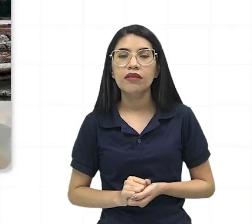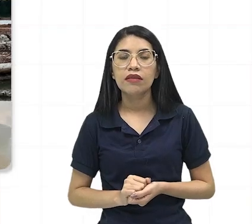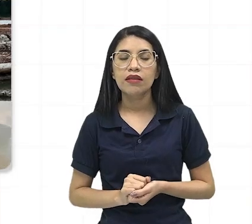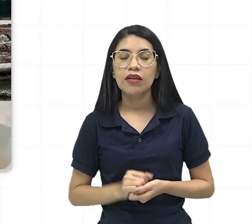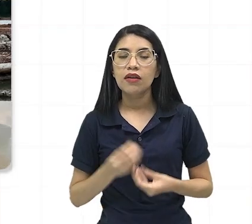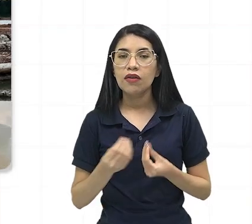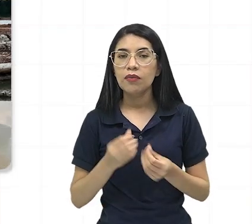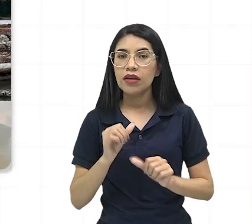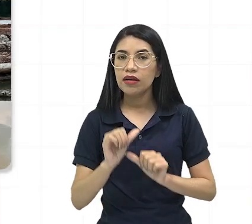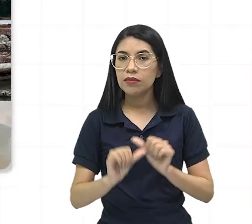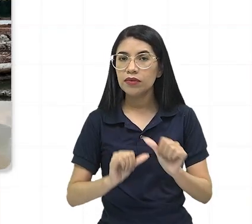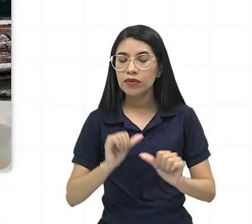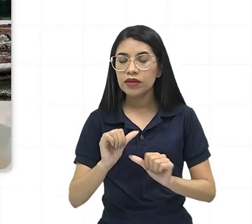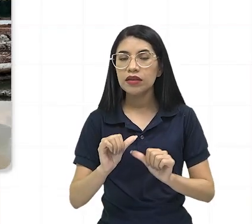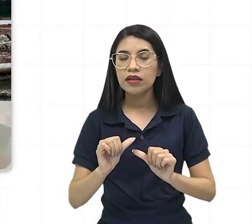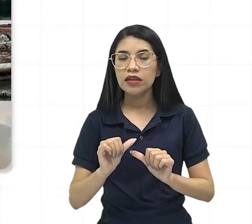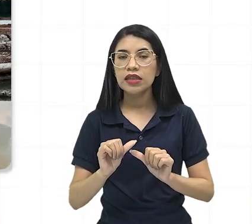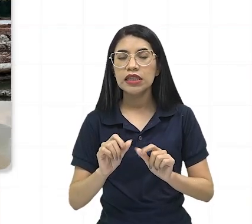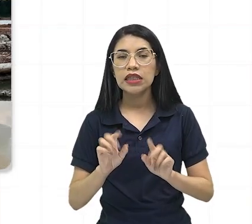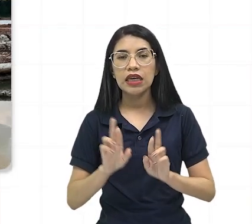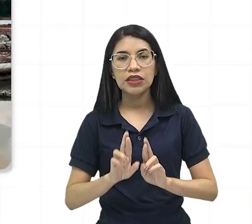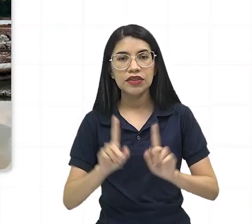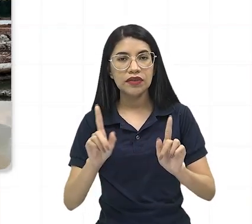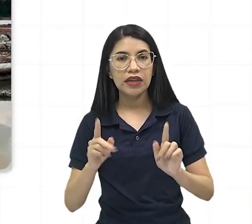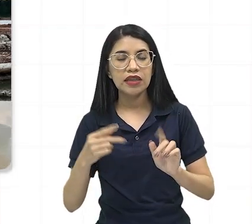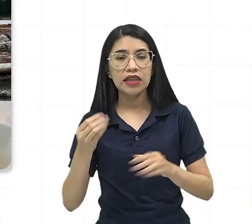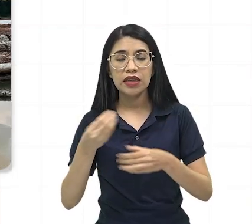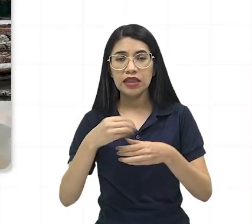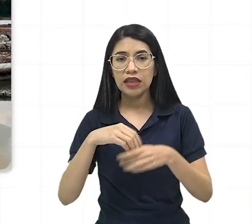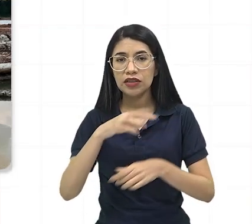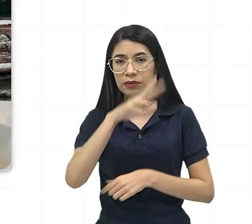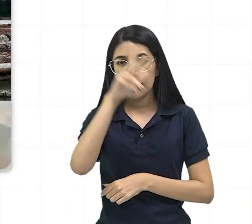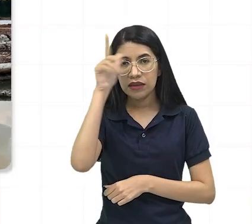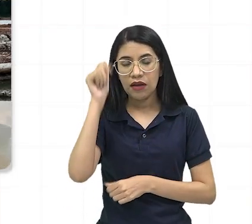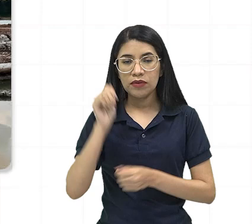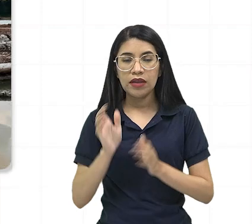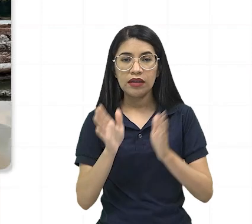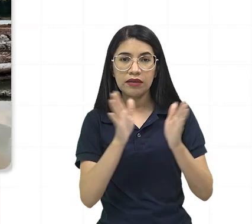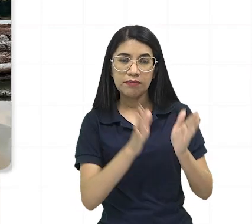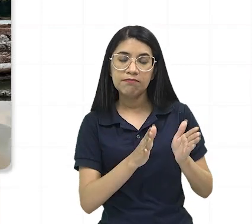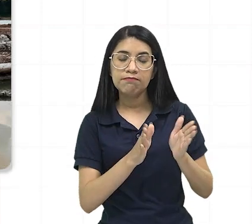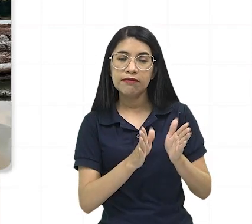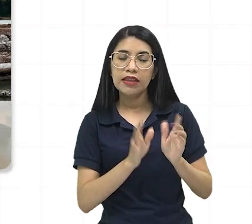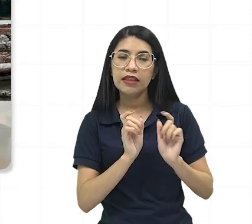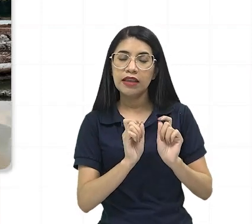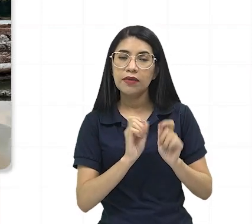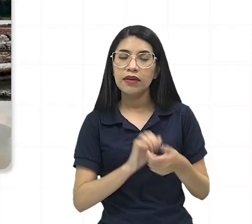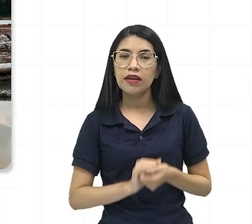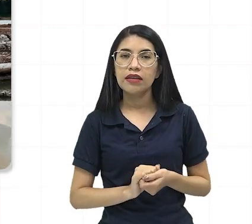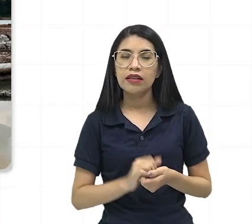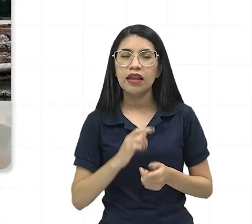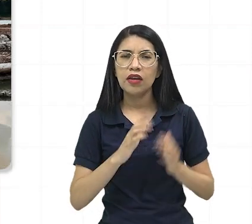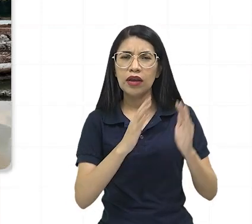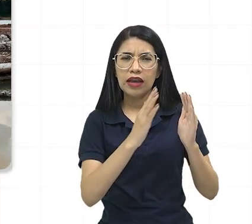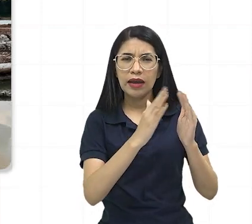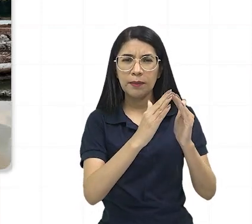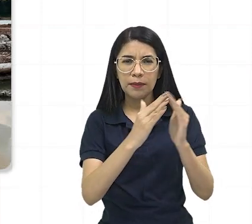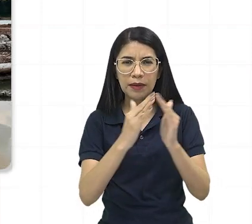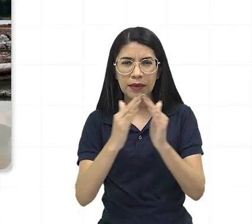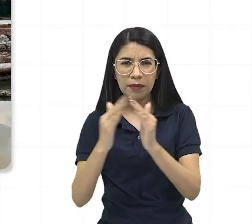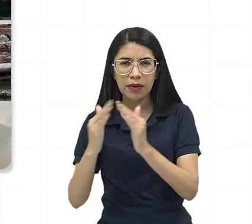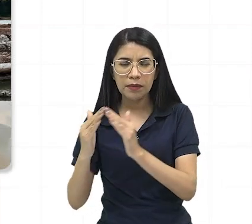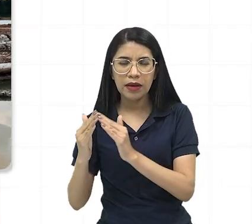de transformações e contrastes dentro de Manaus, enquanto de um lado você tem ali uma invasão que fica numa